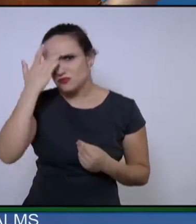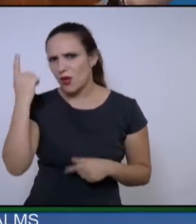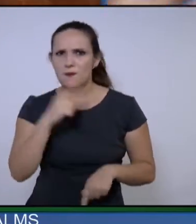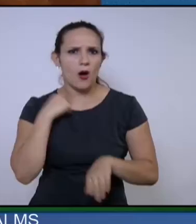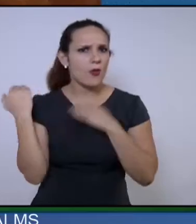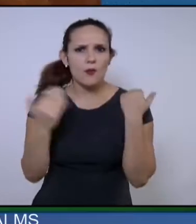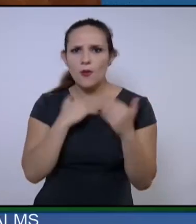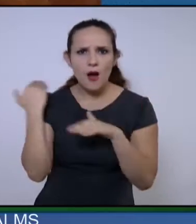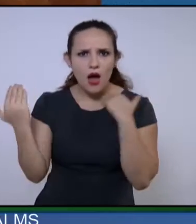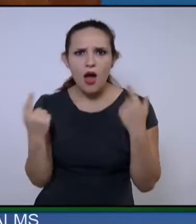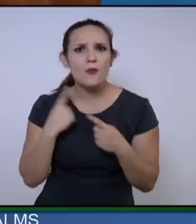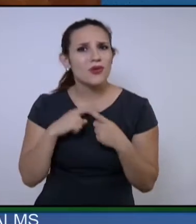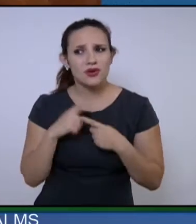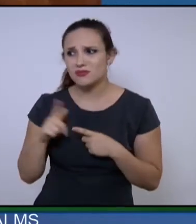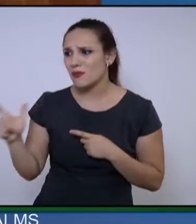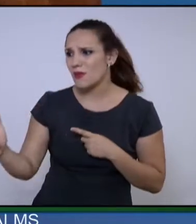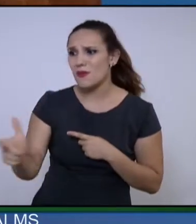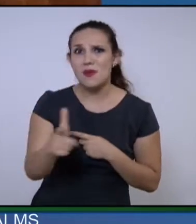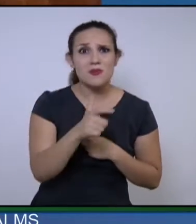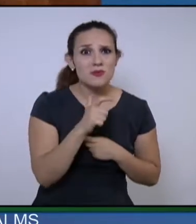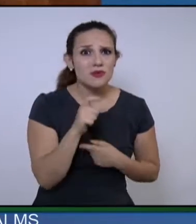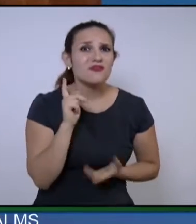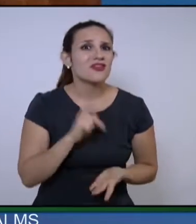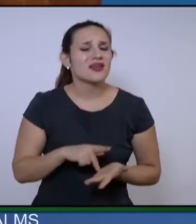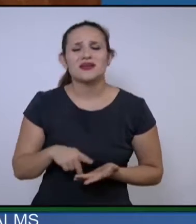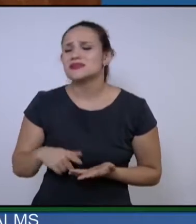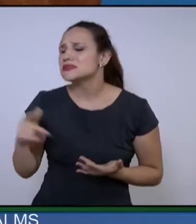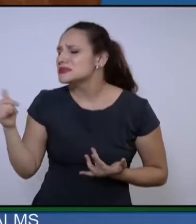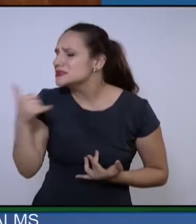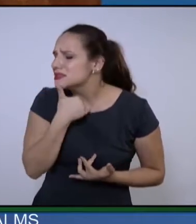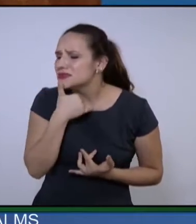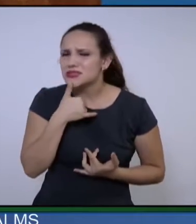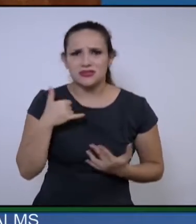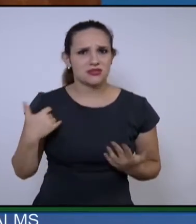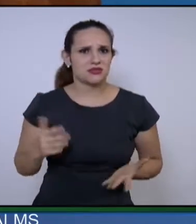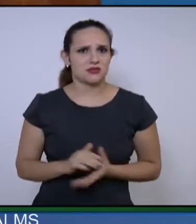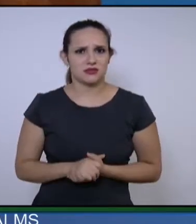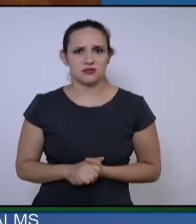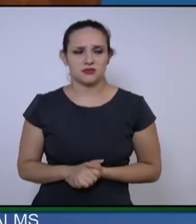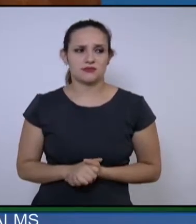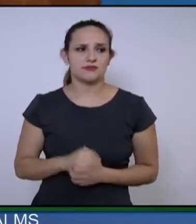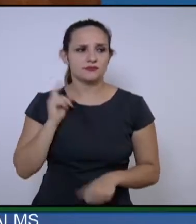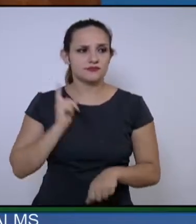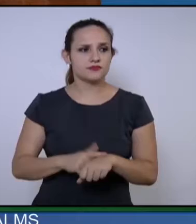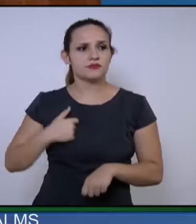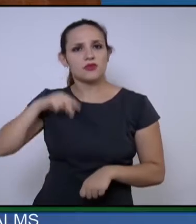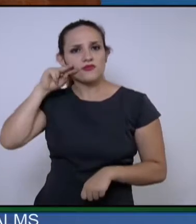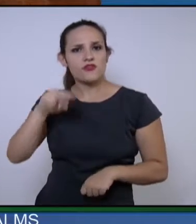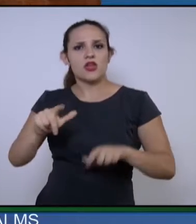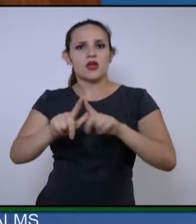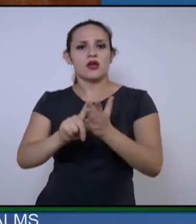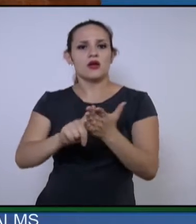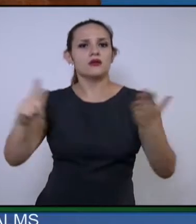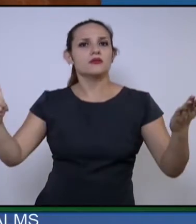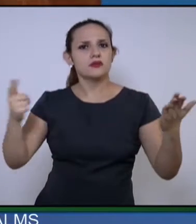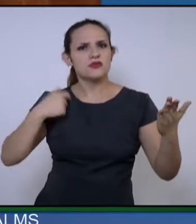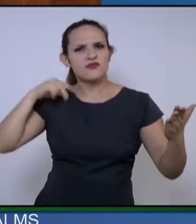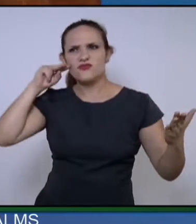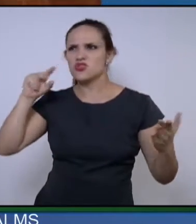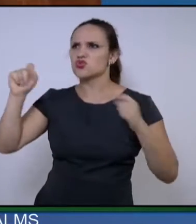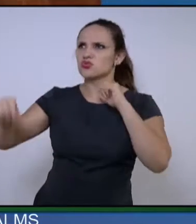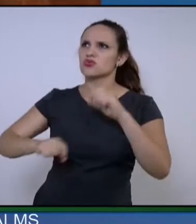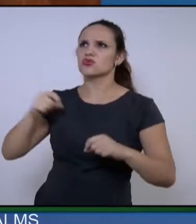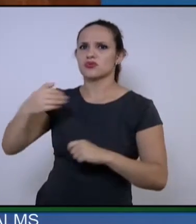É calamidade mundial o que acontece no Brasil. E o que nós olhamos nas manchetes dos jornais é o